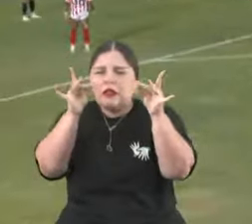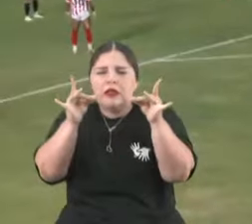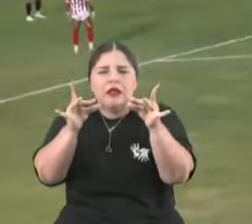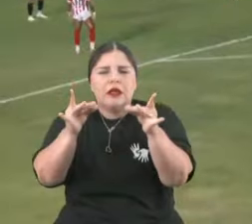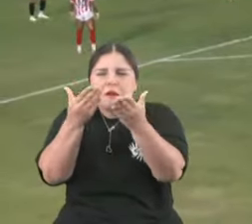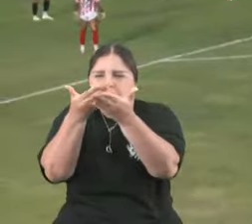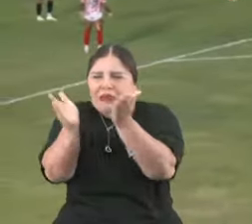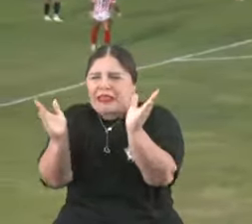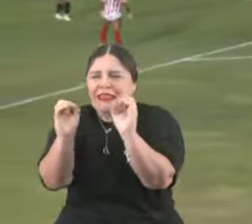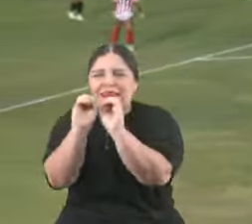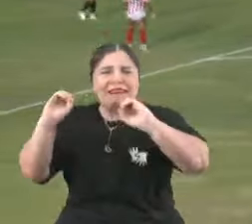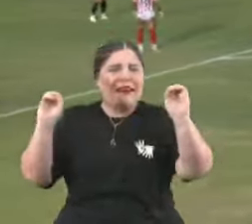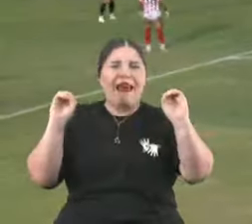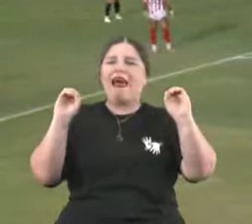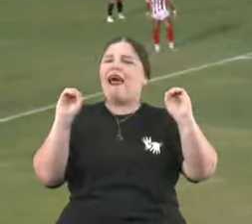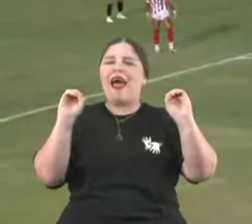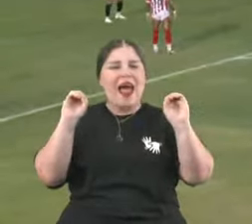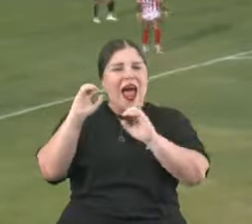Caio César.